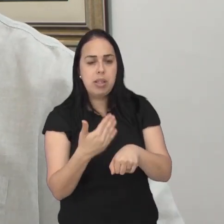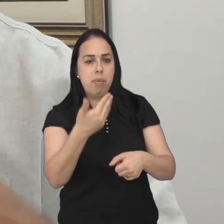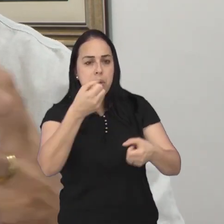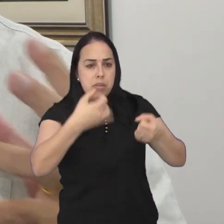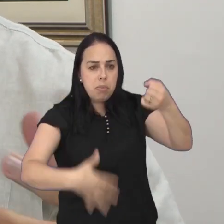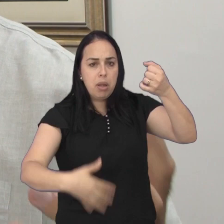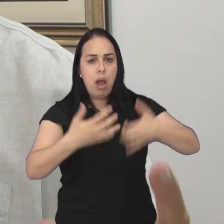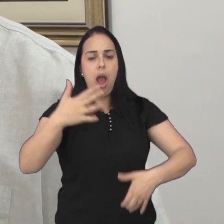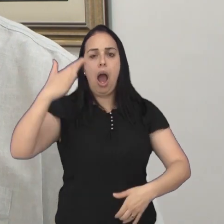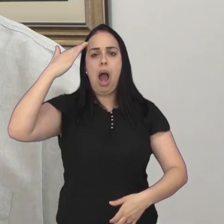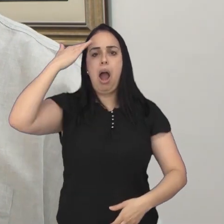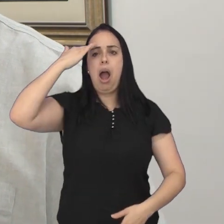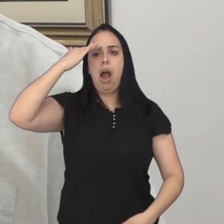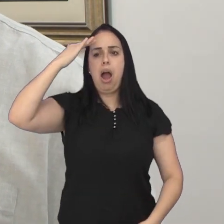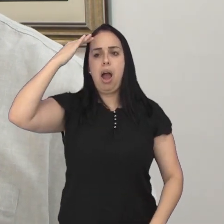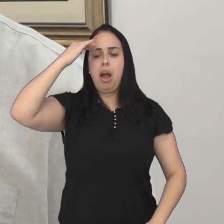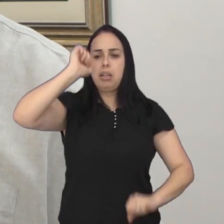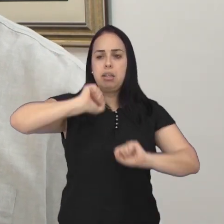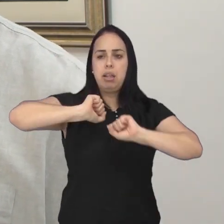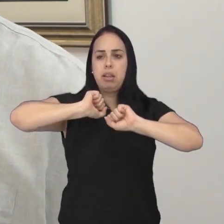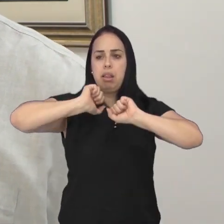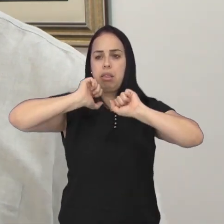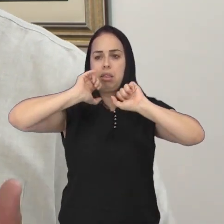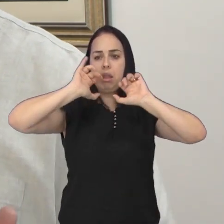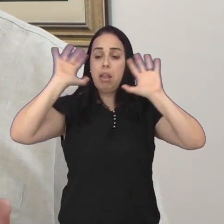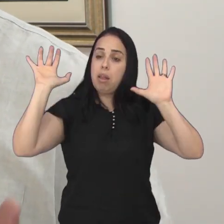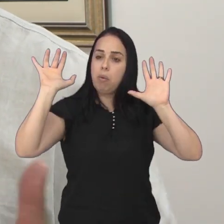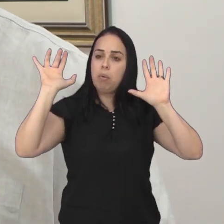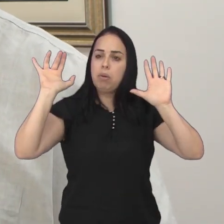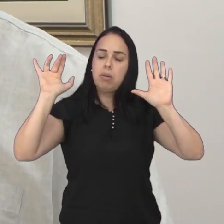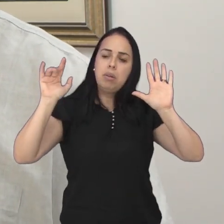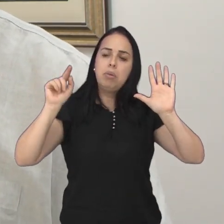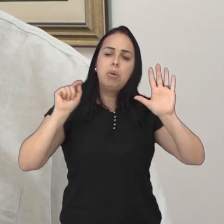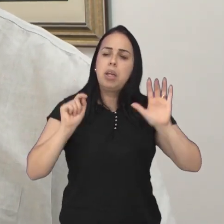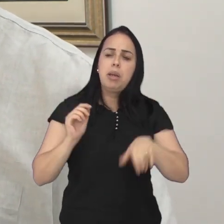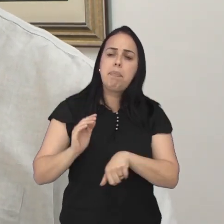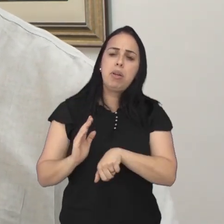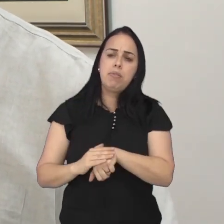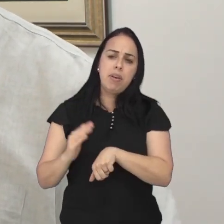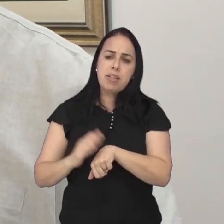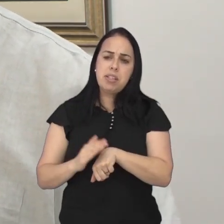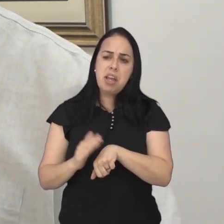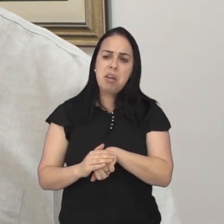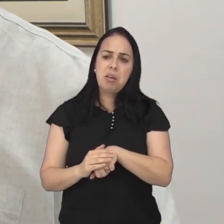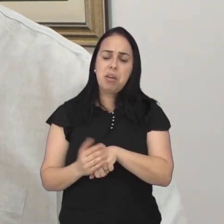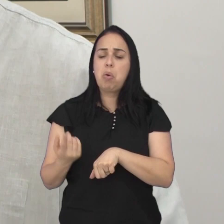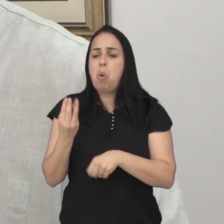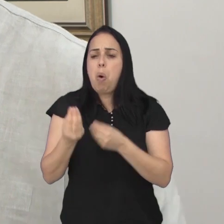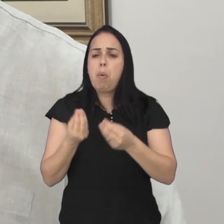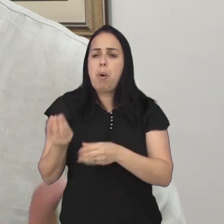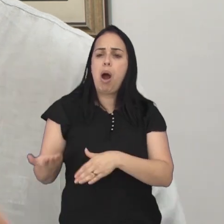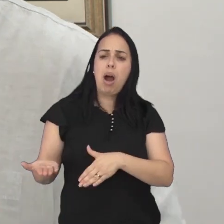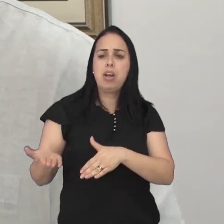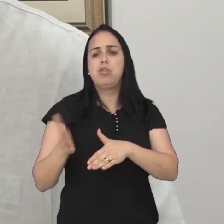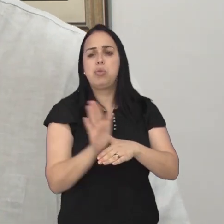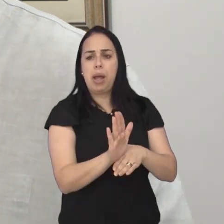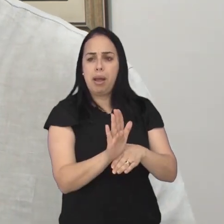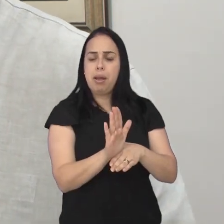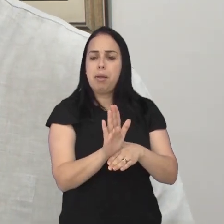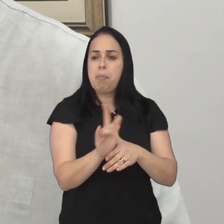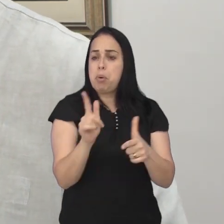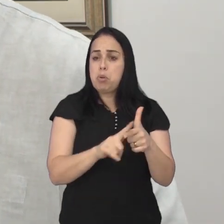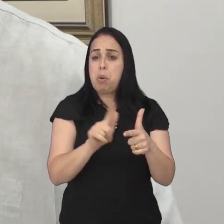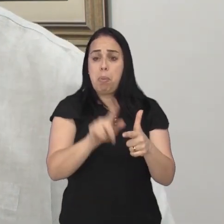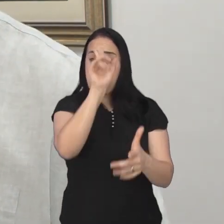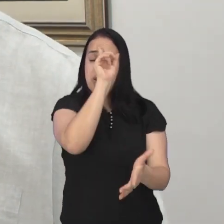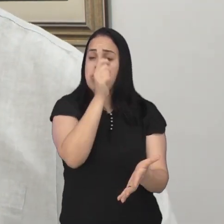conversou, entendeu qual é o problema da prefeitura, né? Qual poderia ser as possíveis situações que a gente poderia ajudar, a frente parlamentar